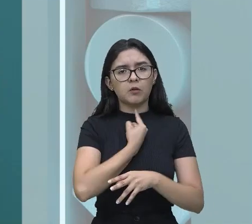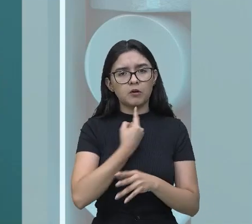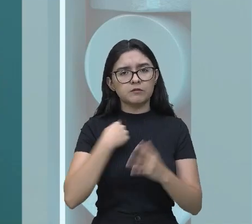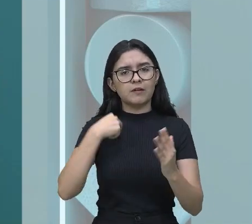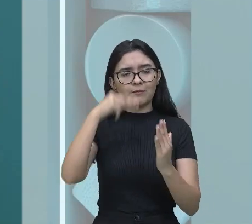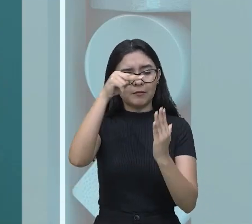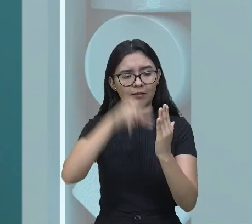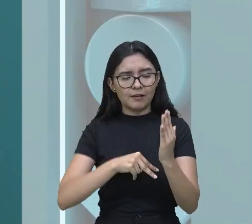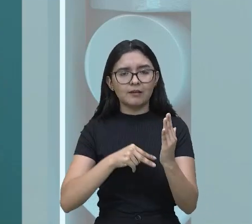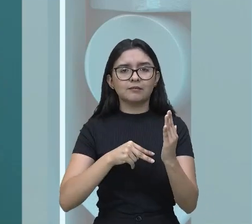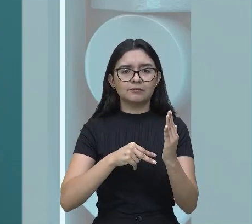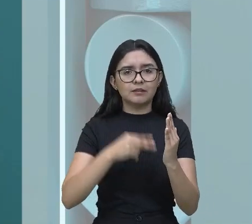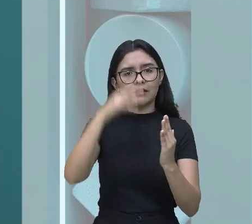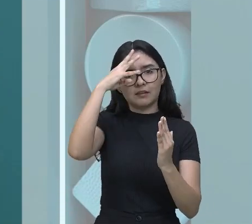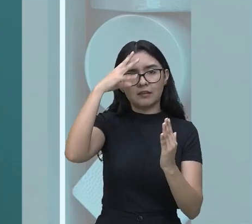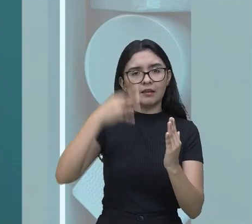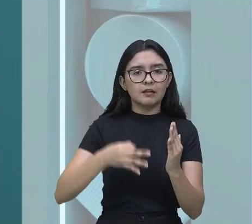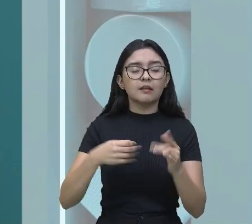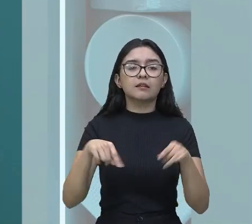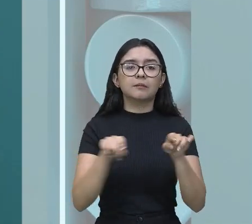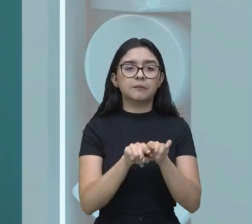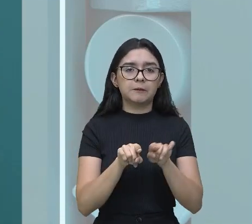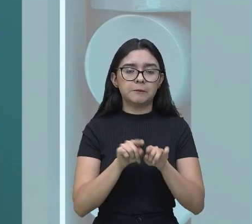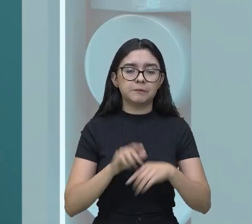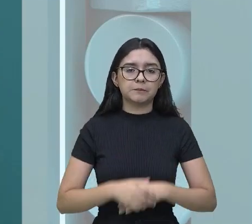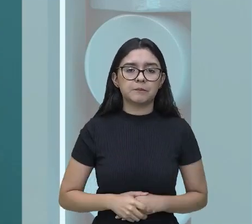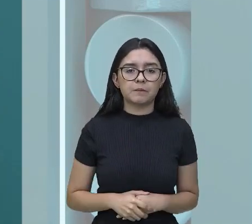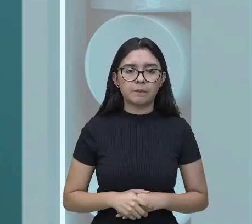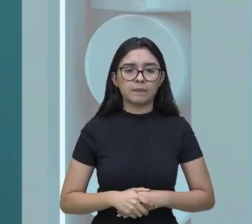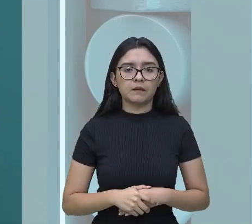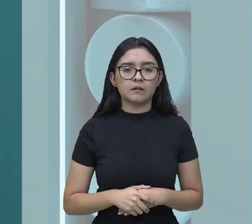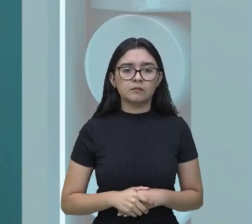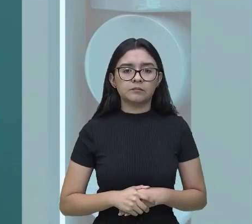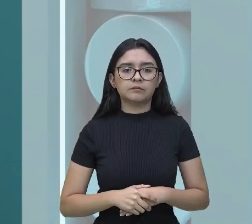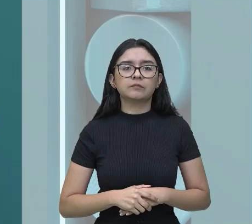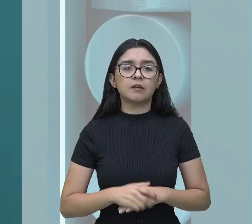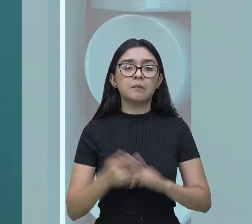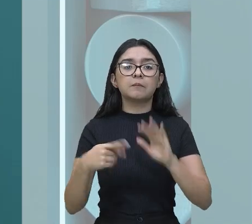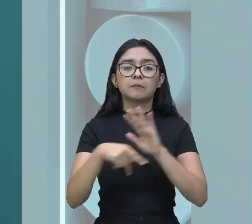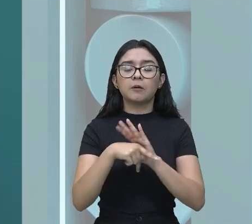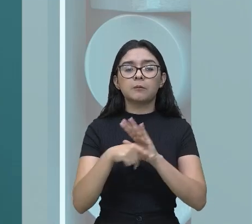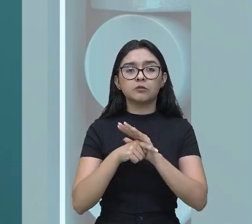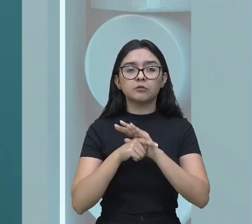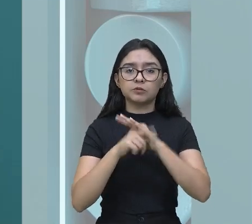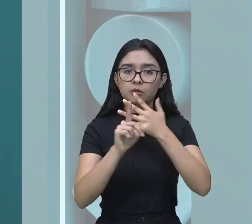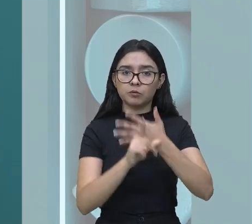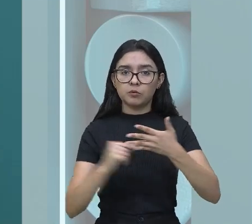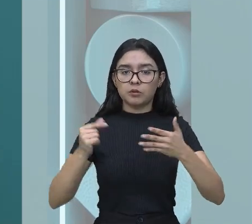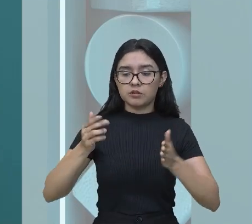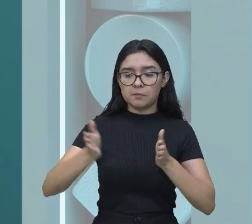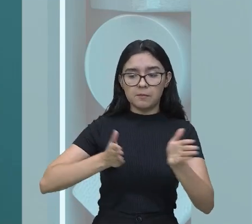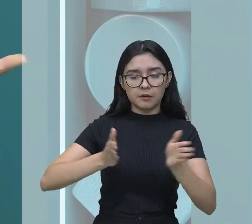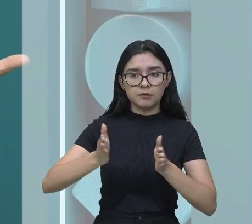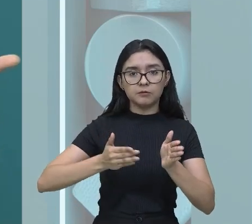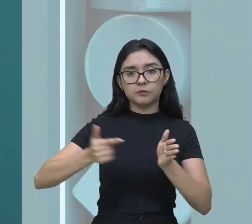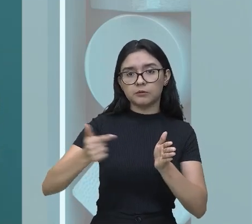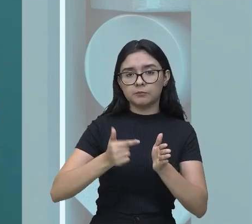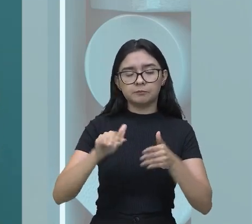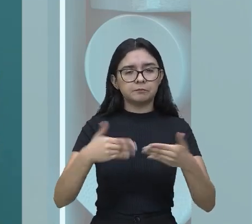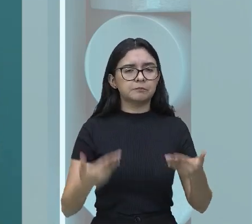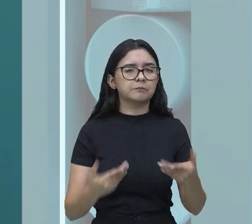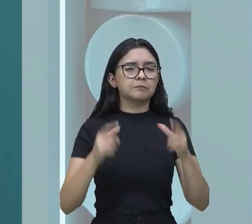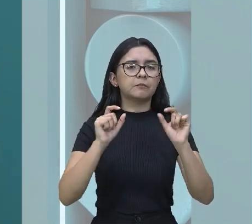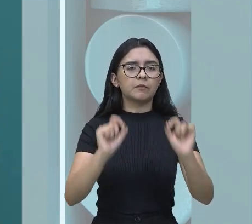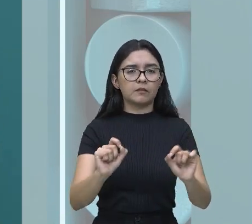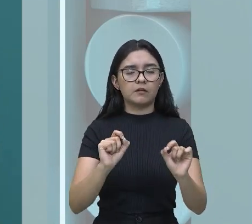esses processos que vão ser a tônica dos poetas desse período, né? Então, enfatizando o fato de